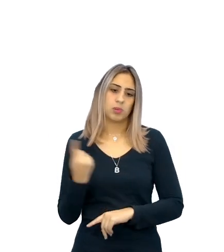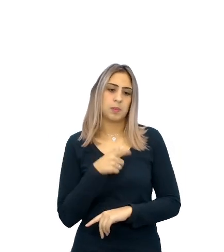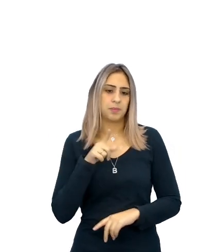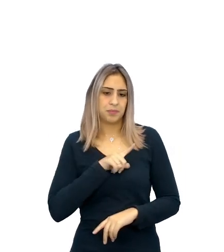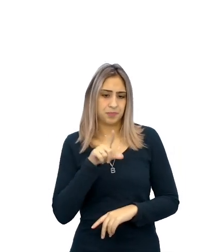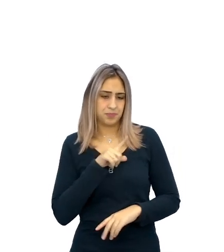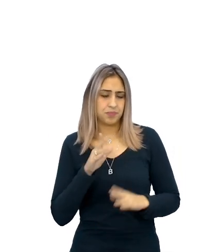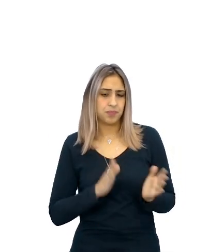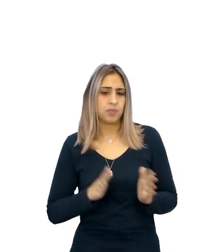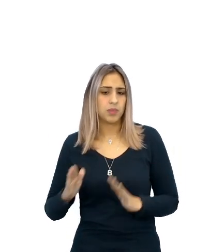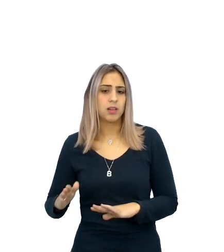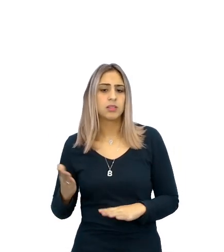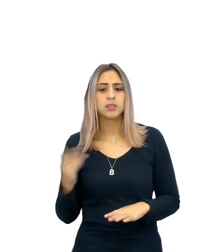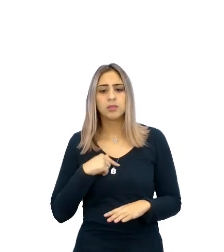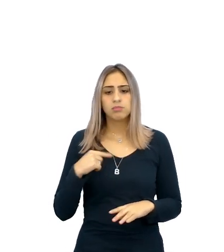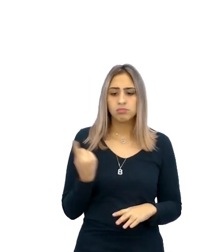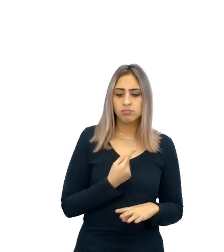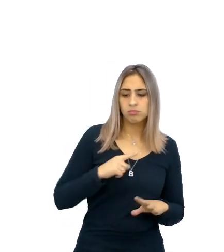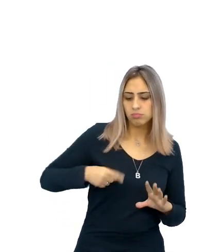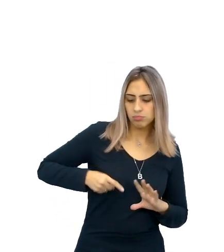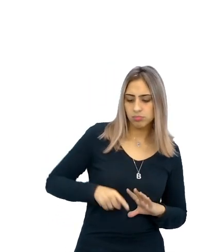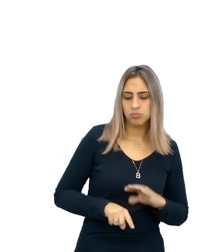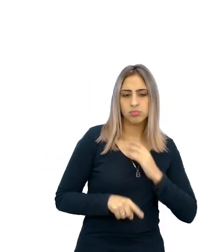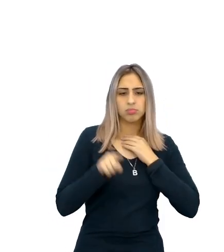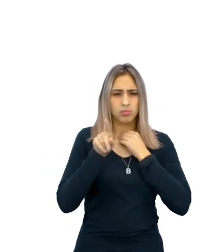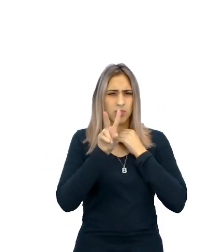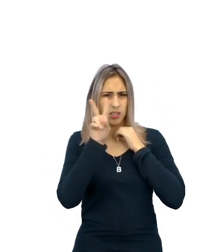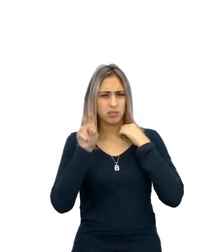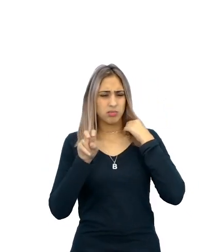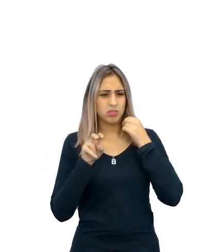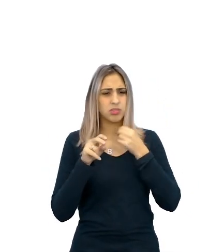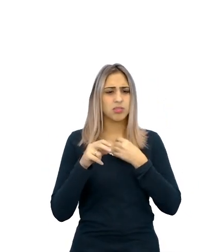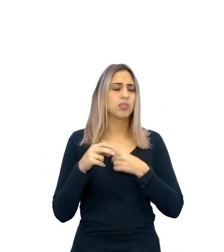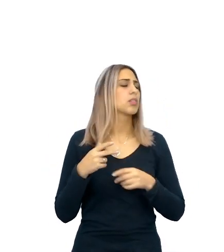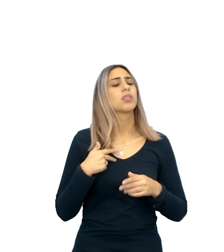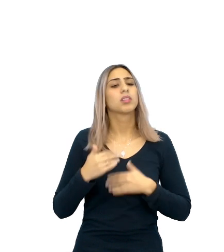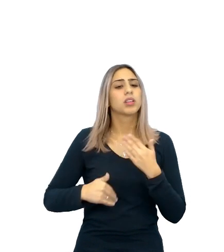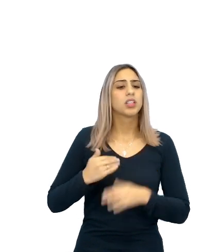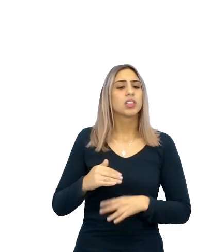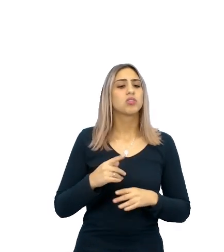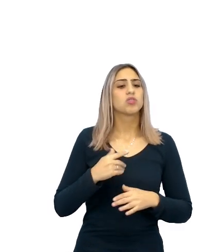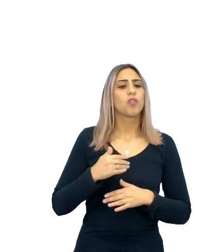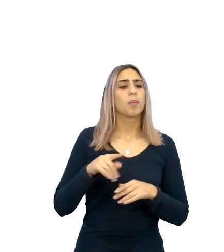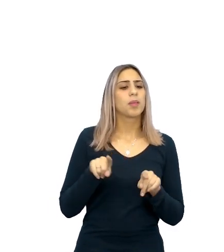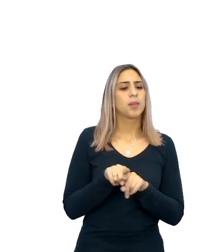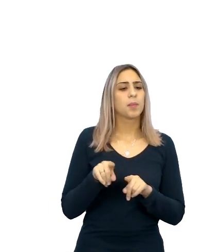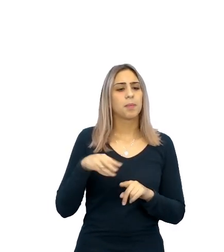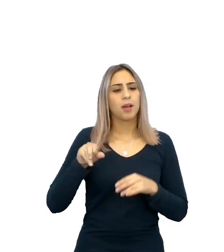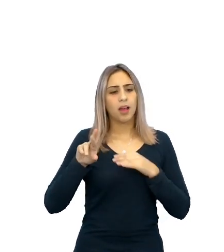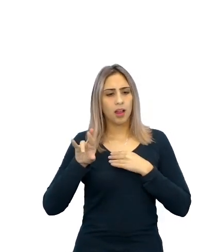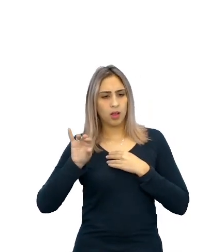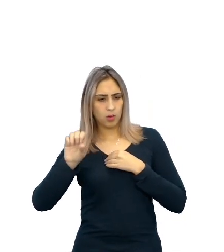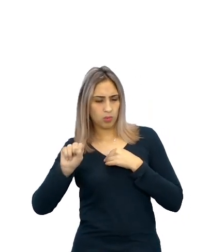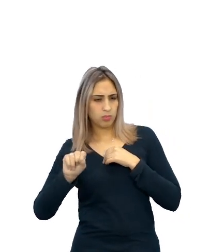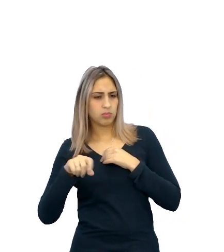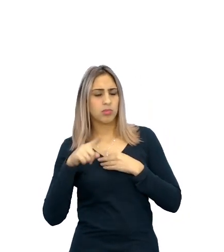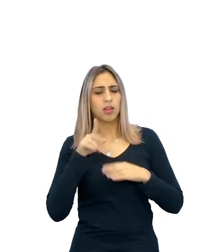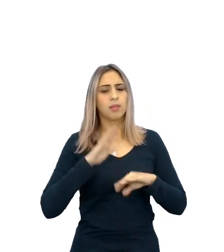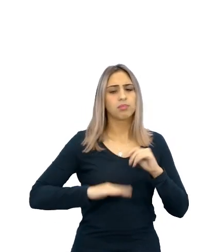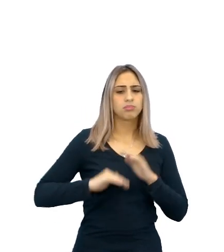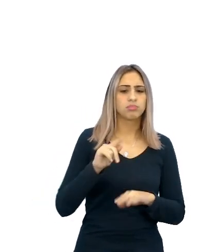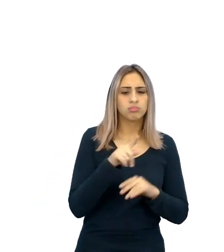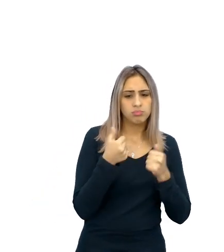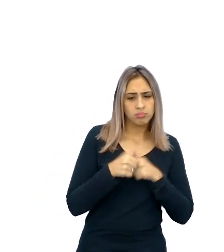tivermos de etapa, nós vamos nos aprofundar nessa questão de marcos de desenvolvimento, porque são habilidades que